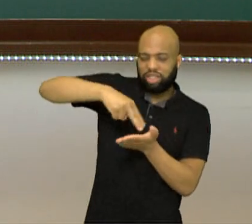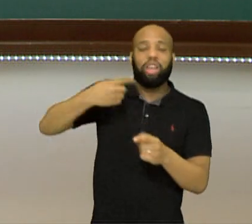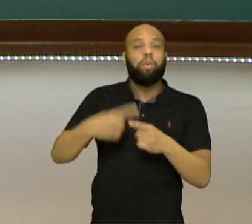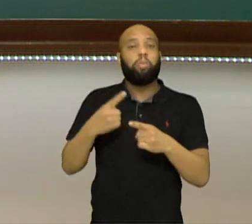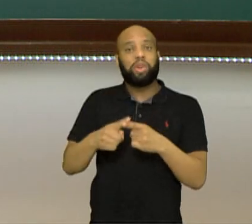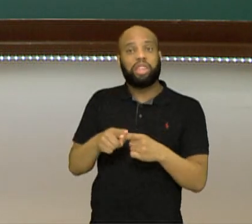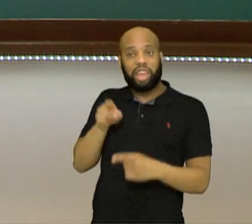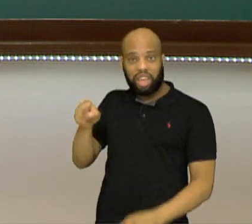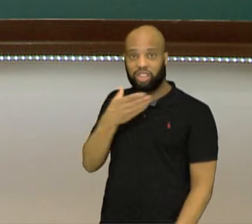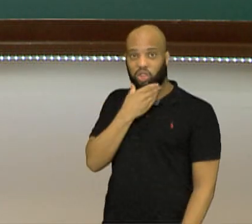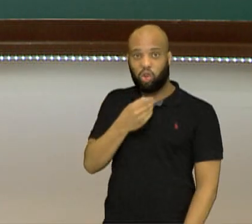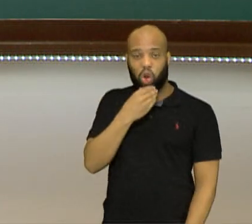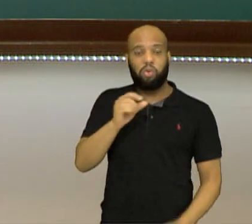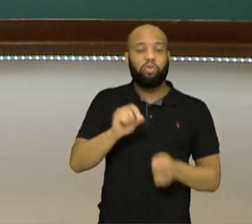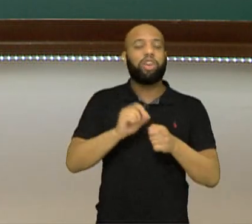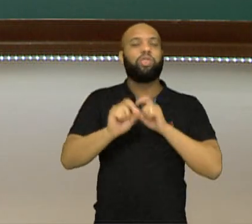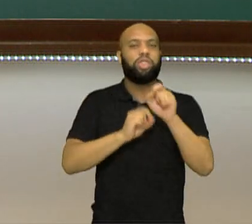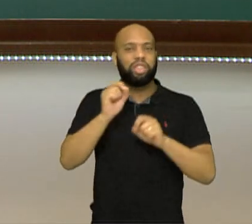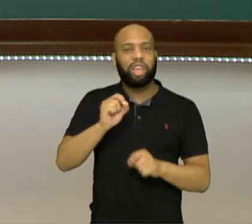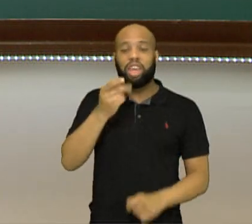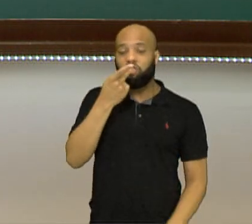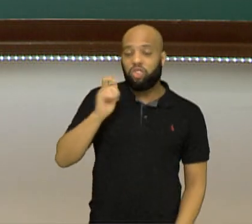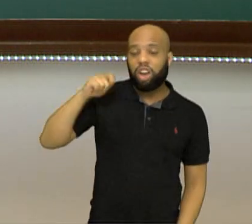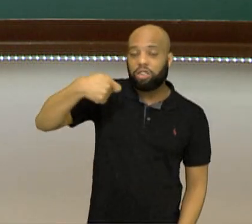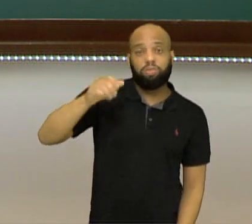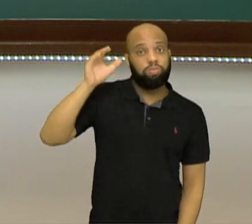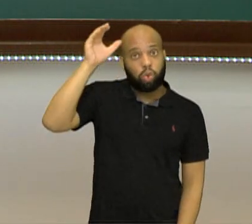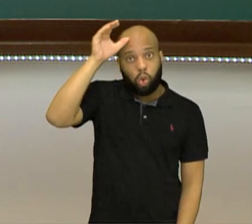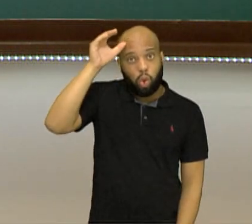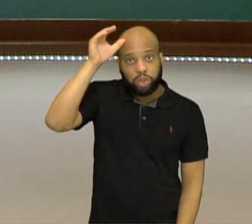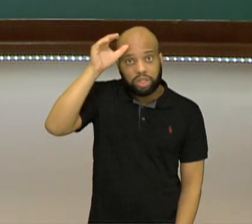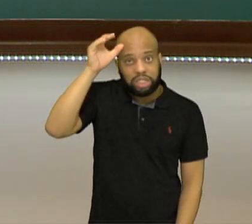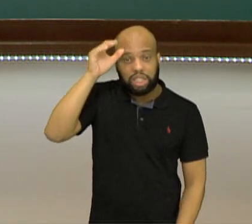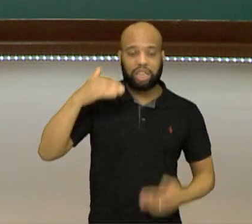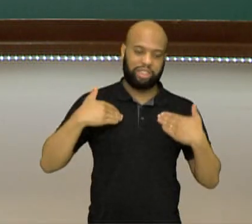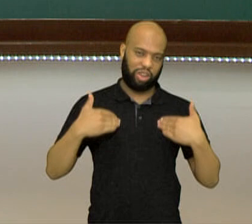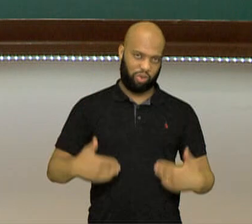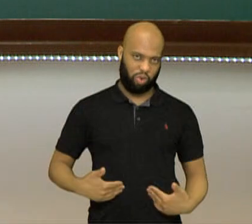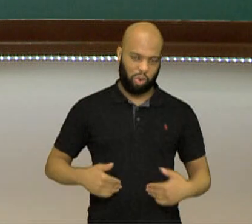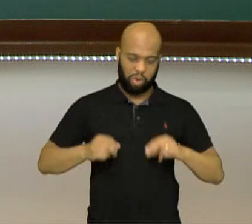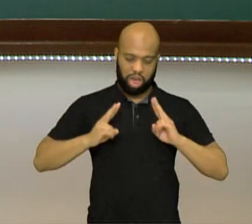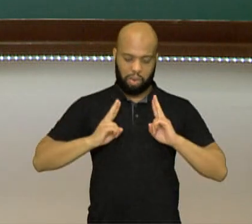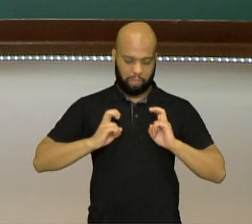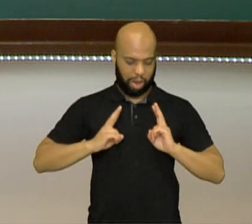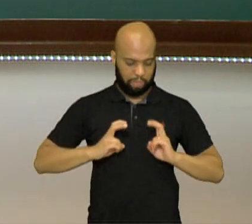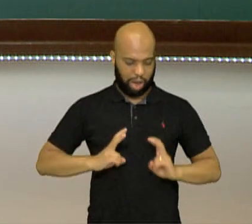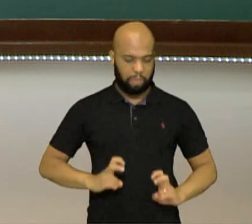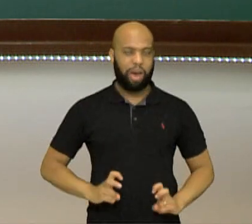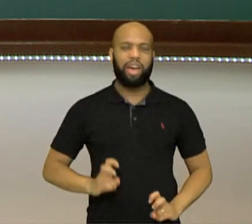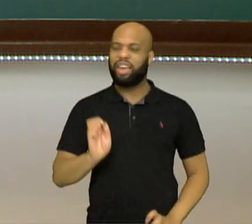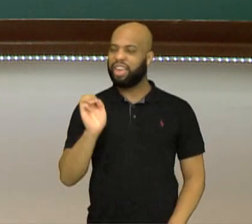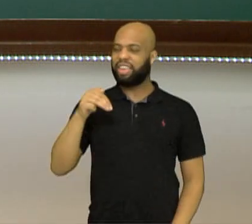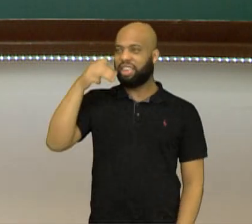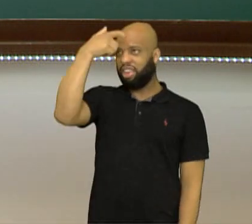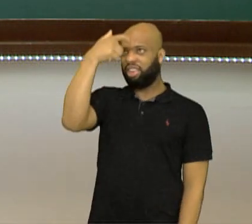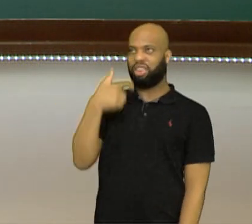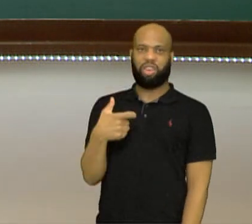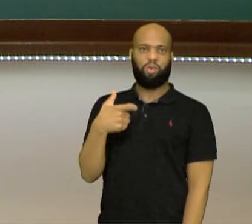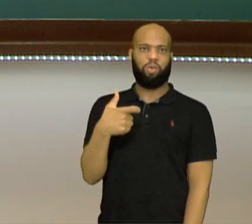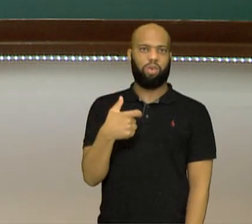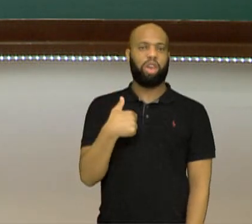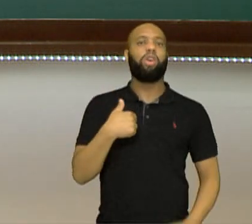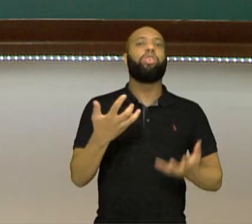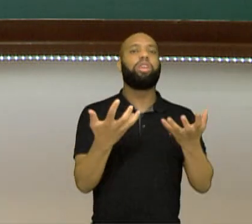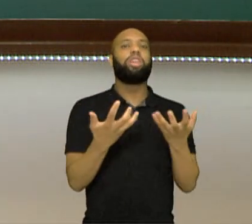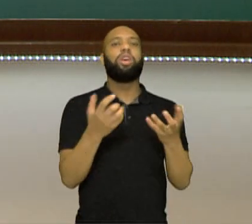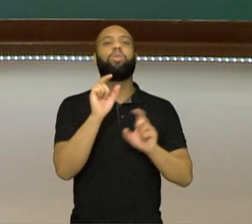uma consciência corporal, uma investigação do ser, uma investigação de quem sou eu, aonde eu estou, o que eu quero do